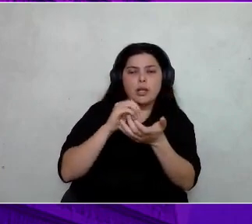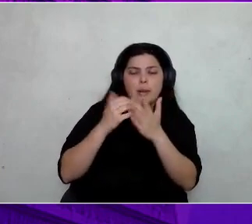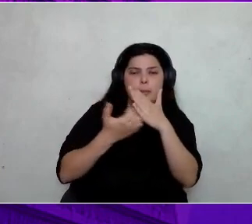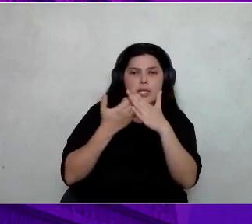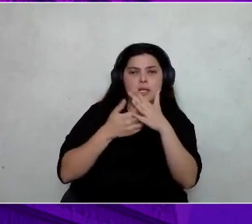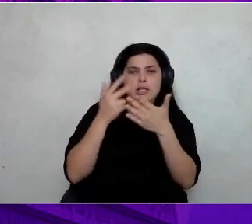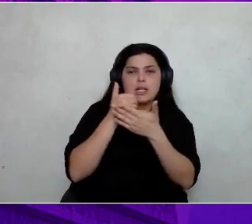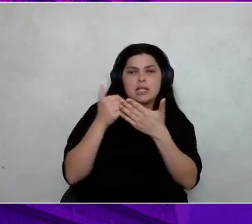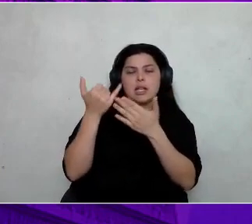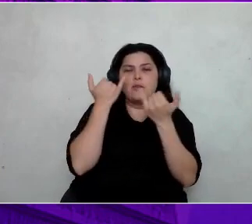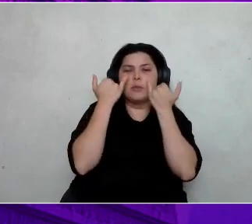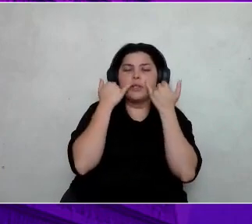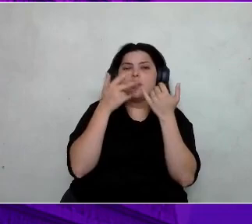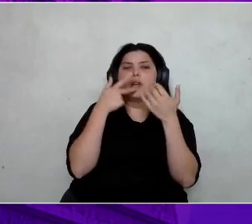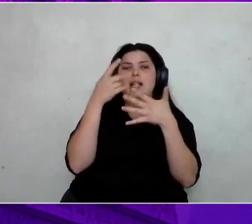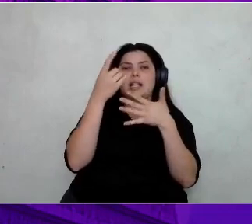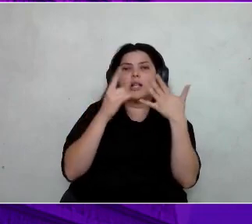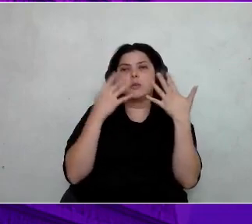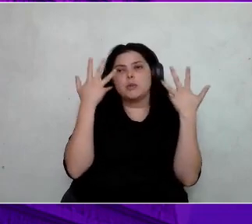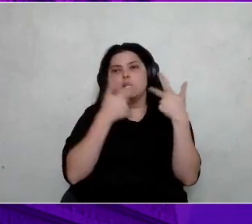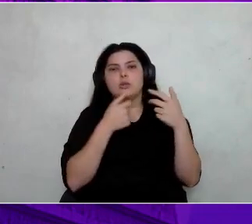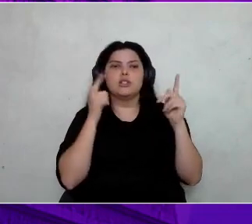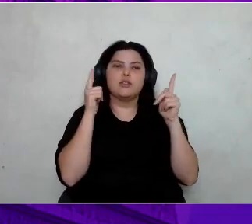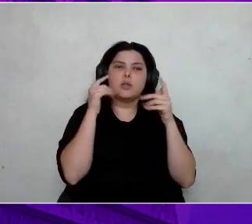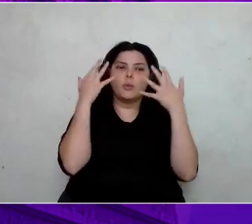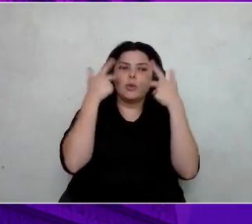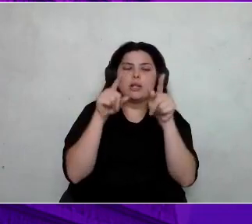divertidos, bonitos, compreensíveis, podem começar